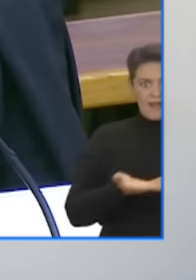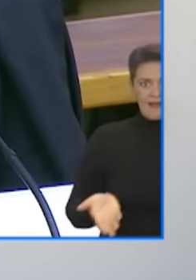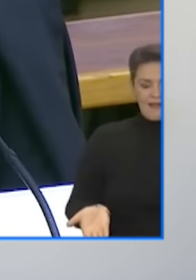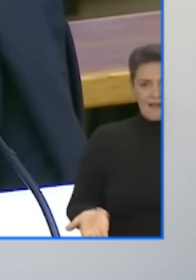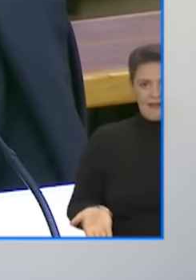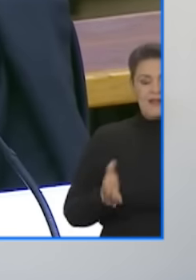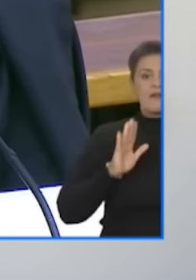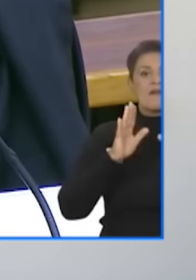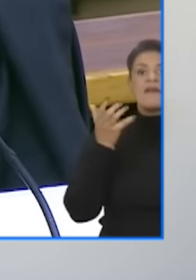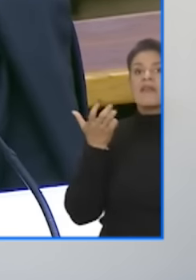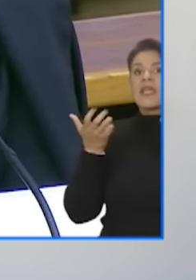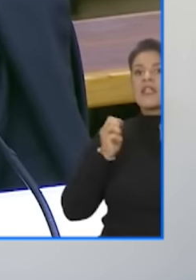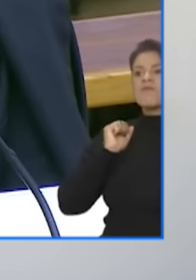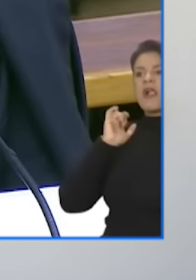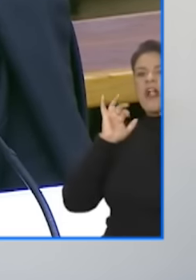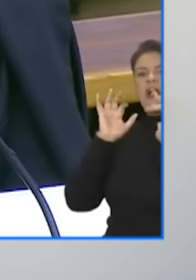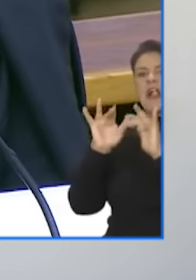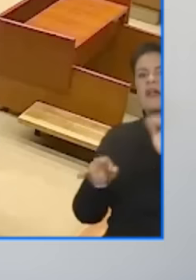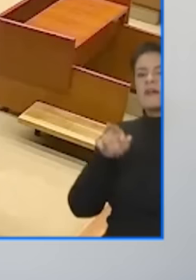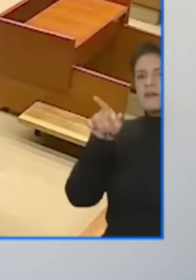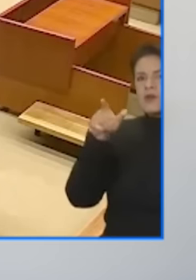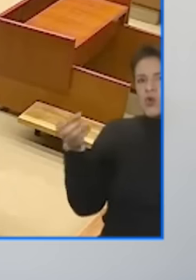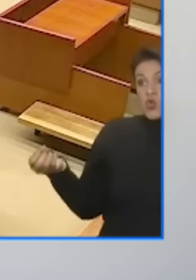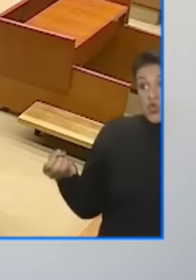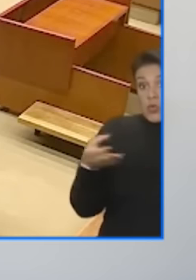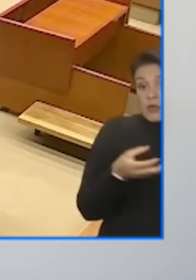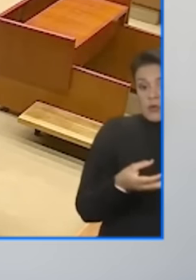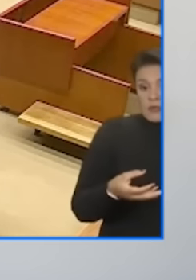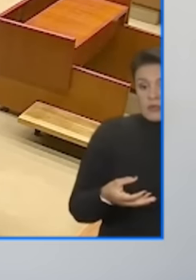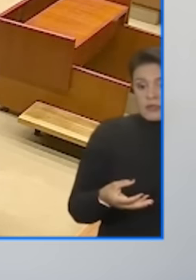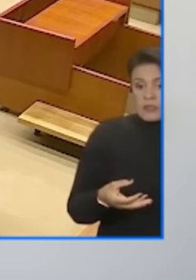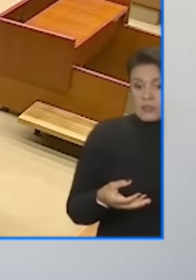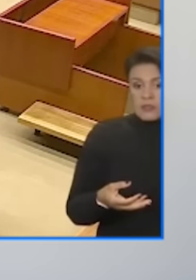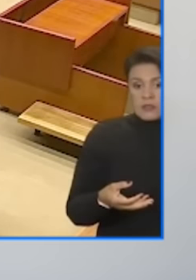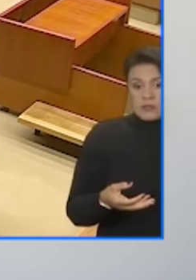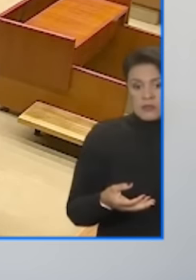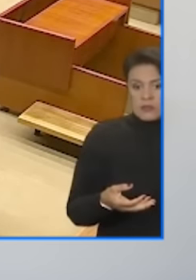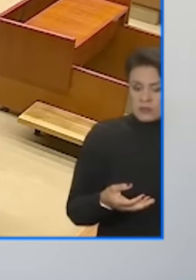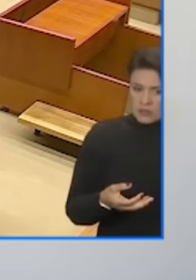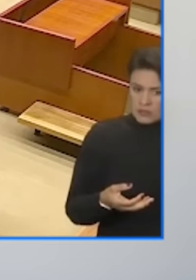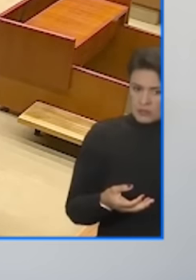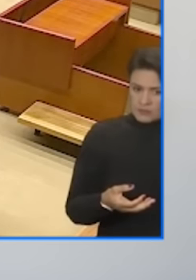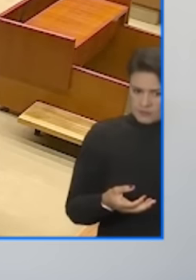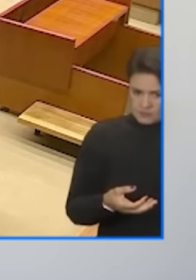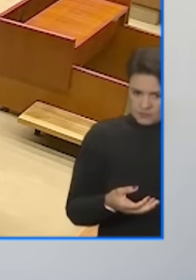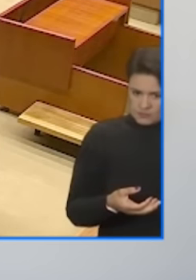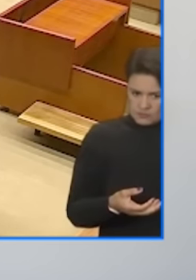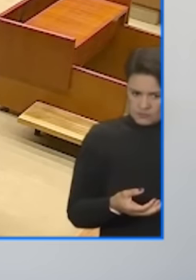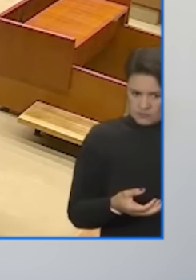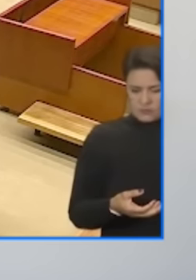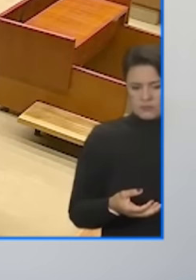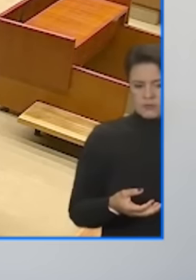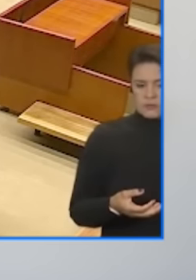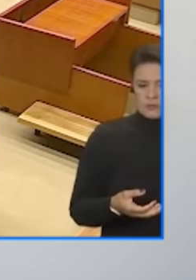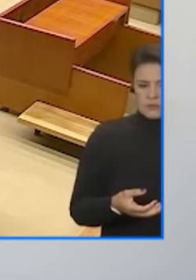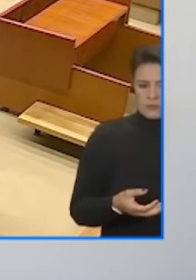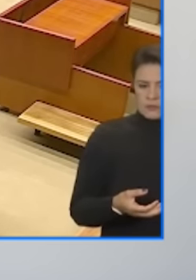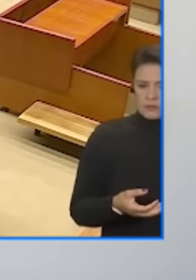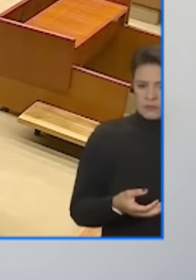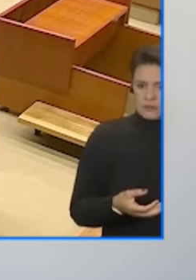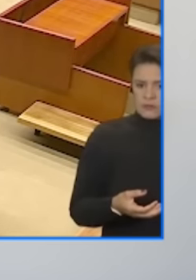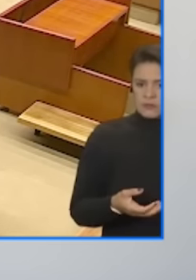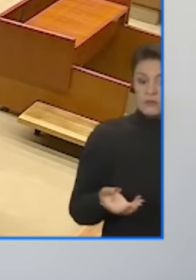os inquéritos que ele está conduzindo ali da maneira que ele achar mais adequada dentro da lei, no entendimento dele, né? Eu não vejo,